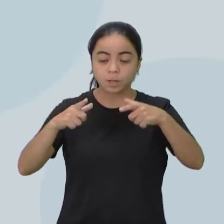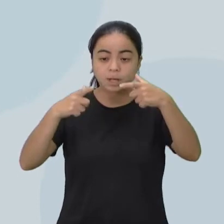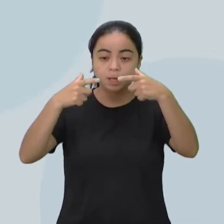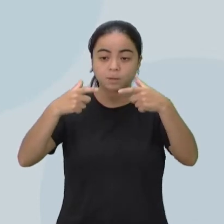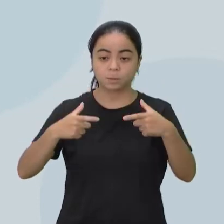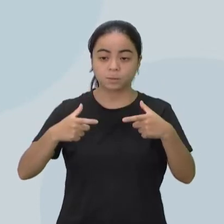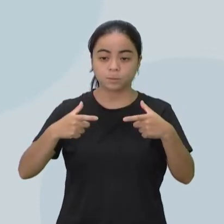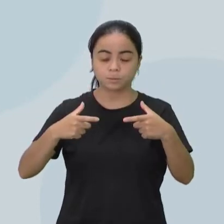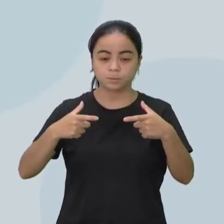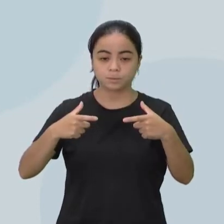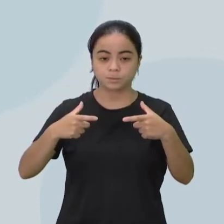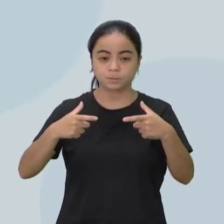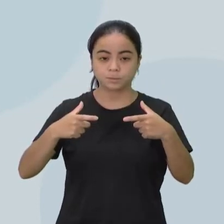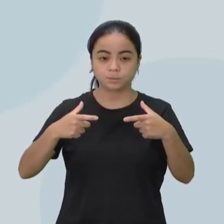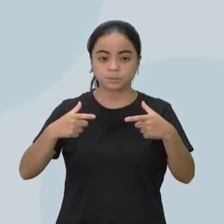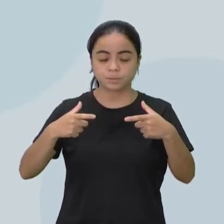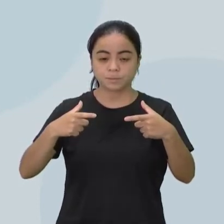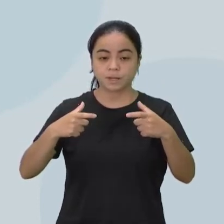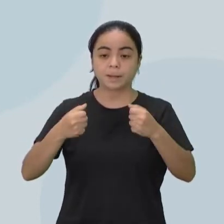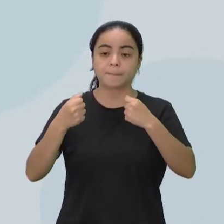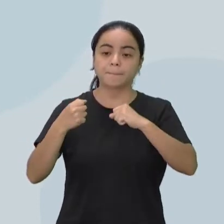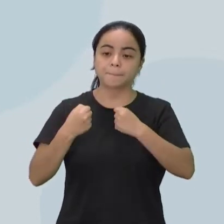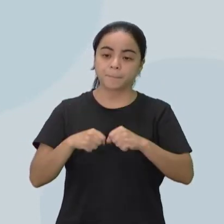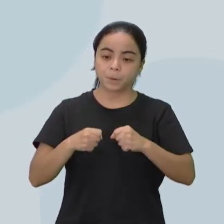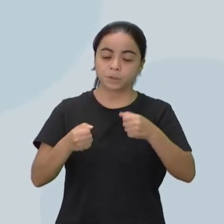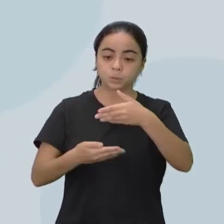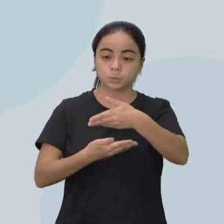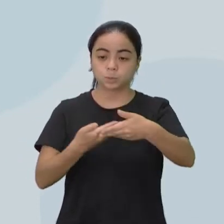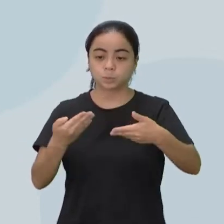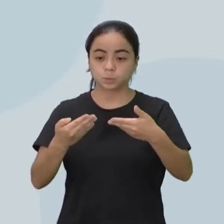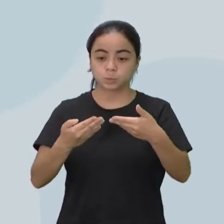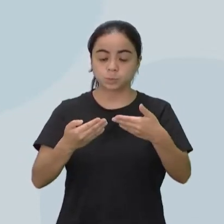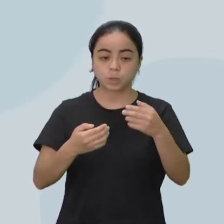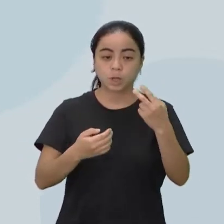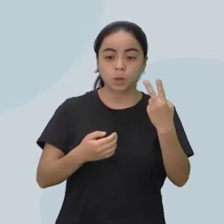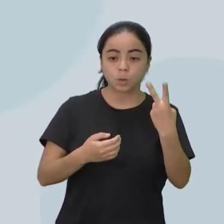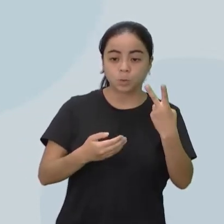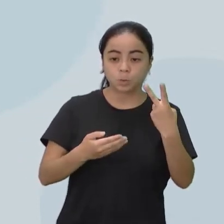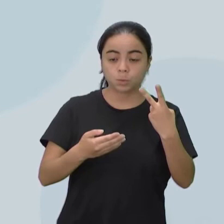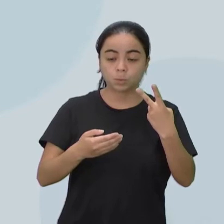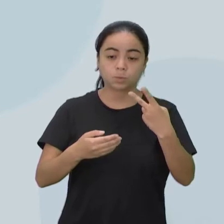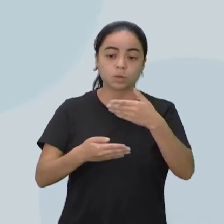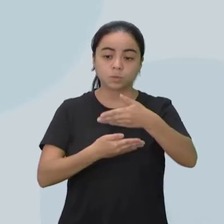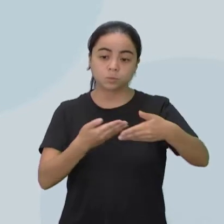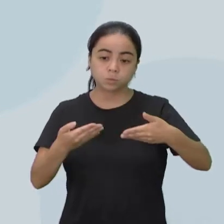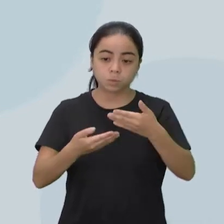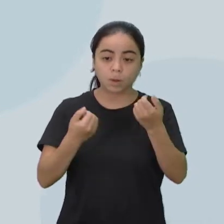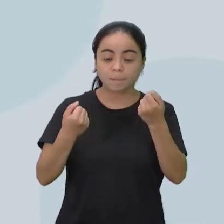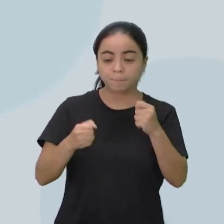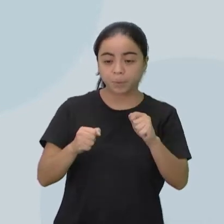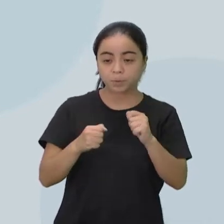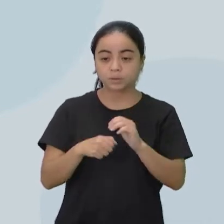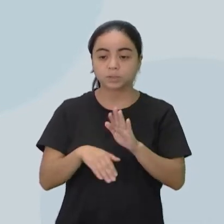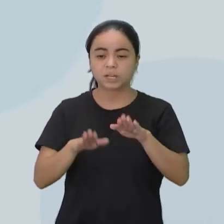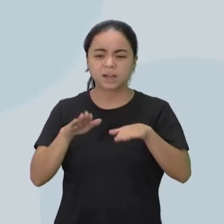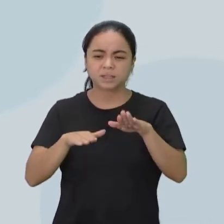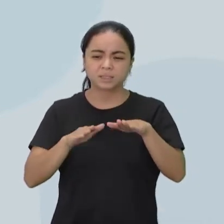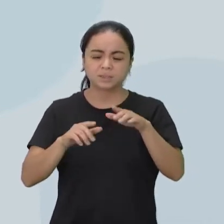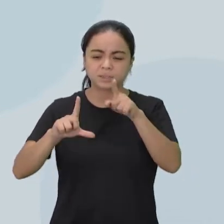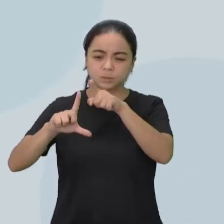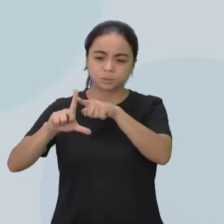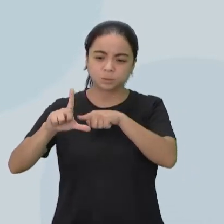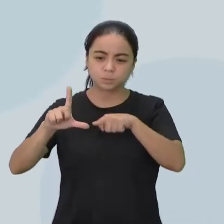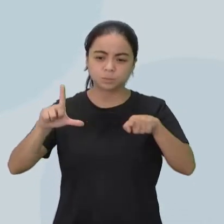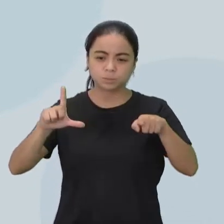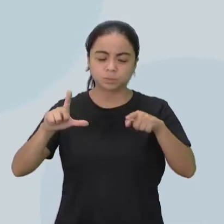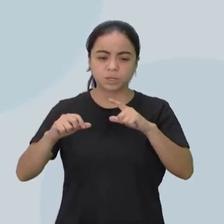no espaço que você pode associar duas variáveis, duas grandezas. Então, você pode. Às vezes, essas